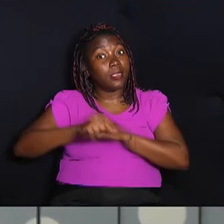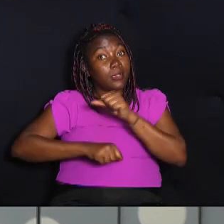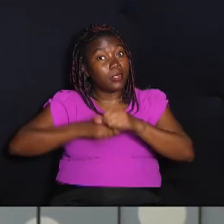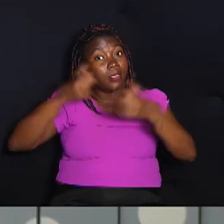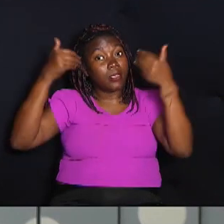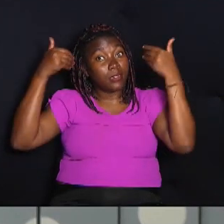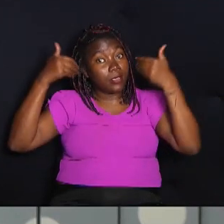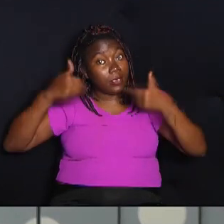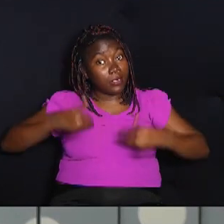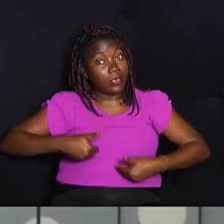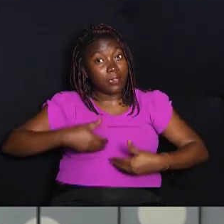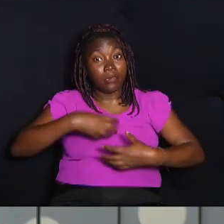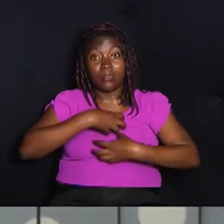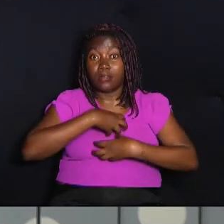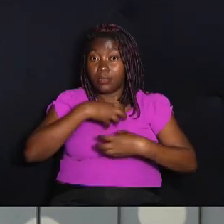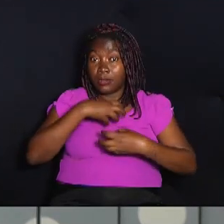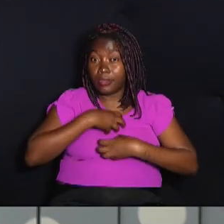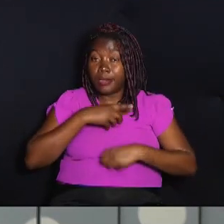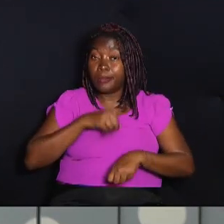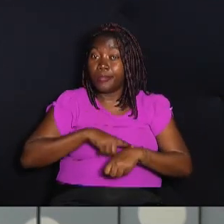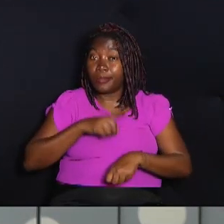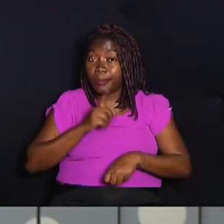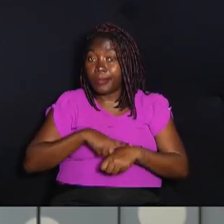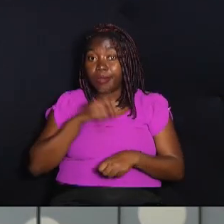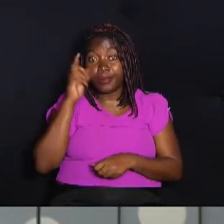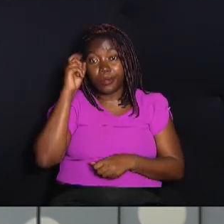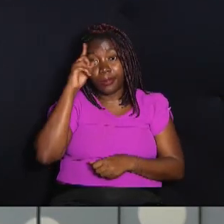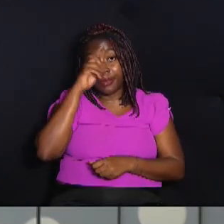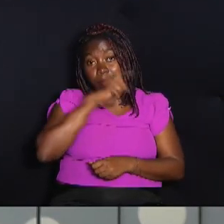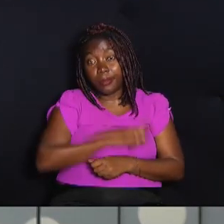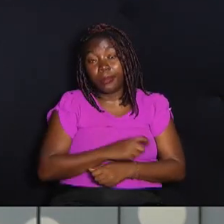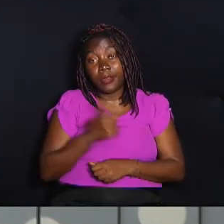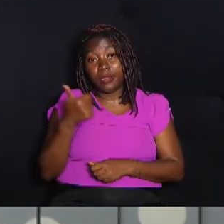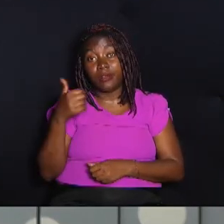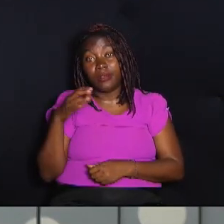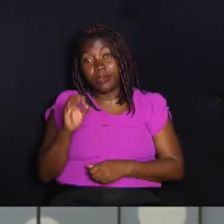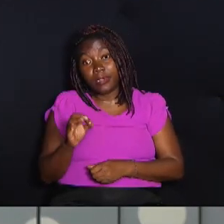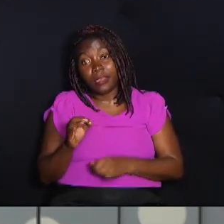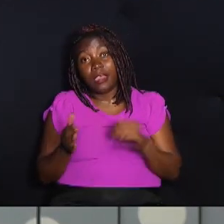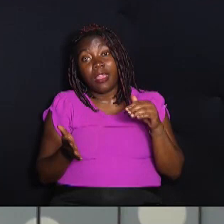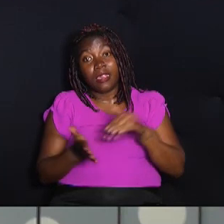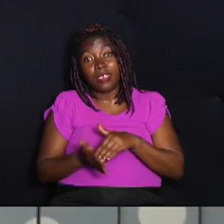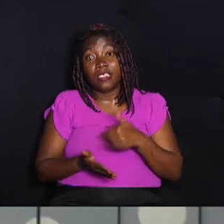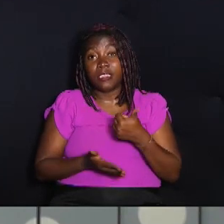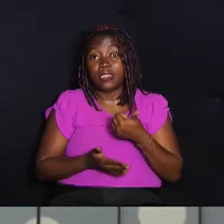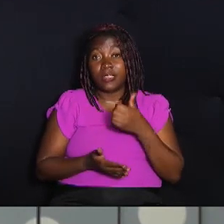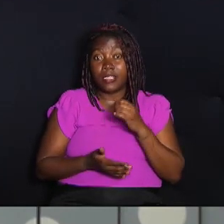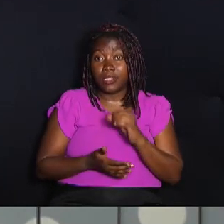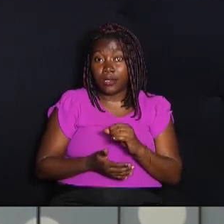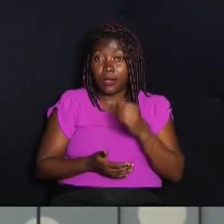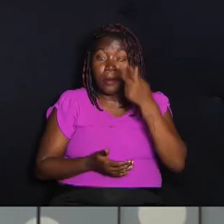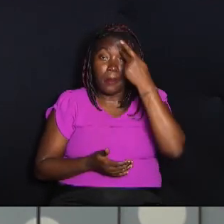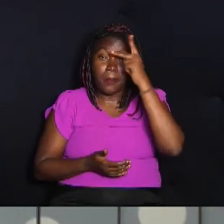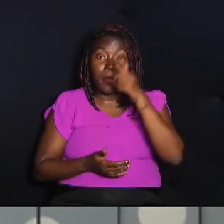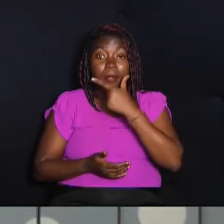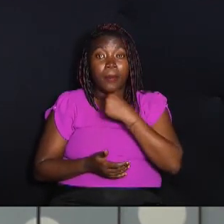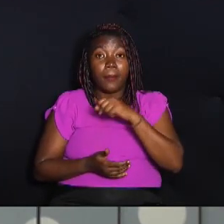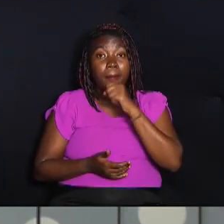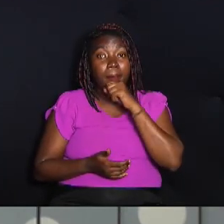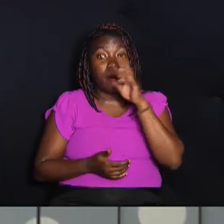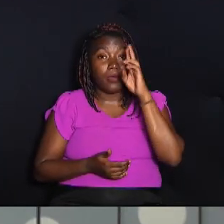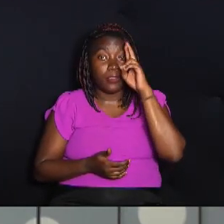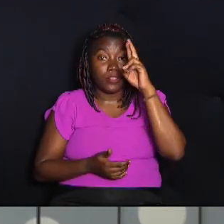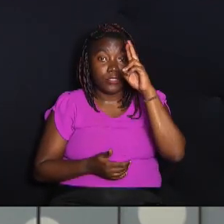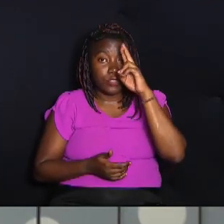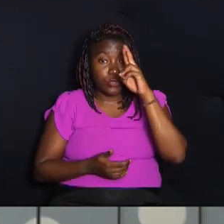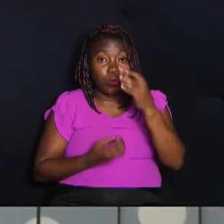físicas, emocionais. É um momento complexo que vai dos 10 anos aos 19. Para os pais responsáveis,